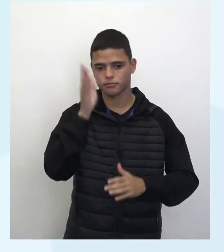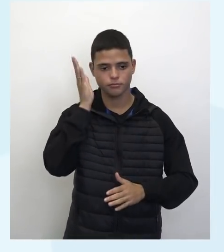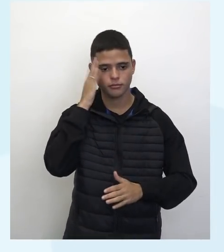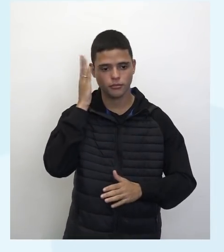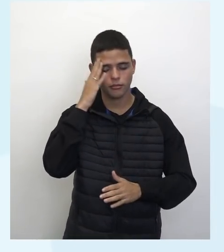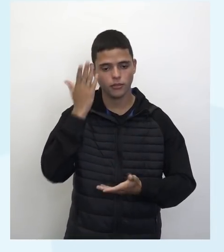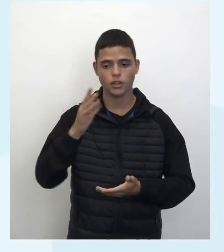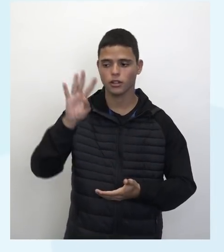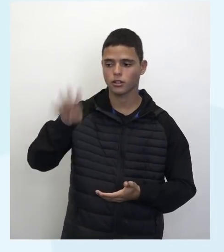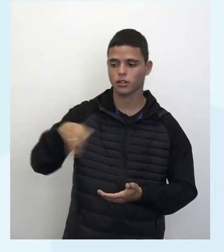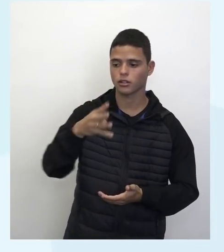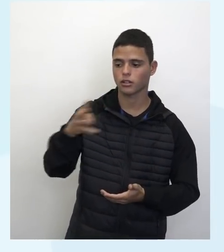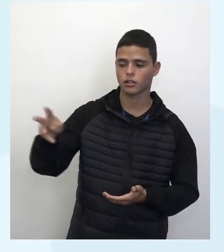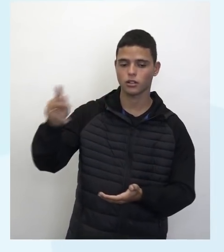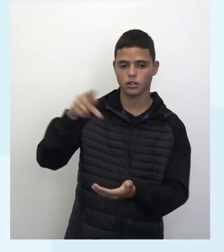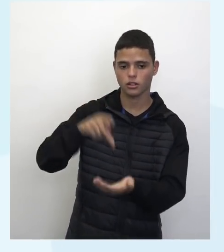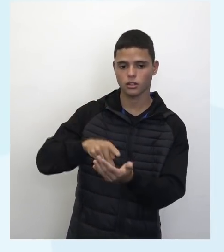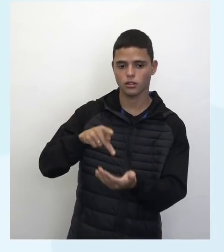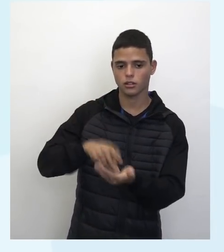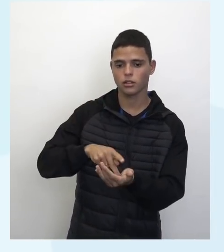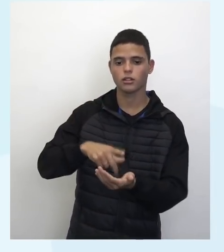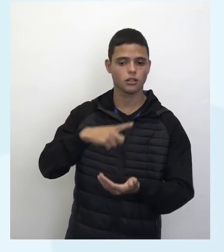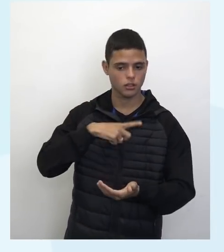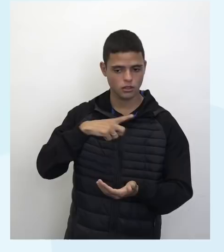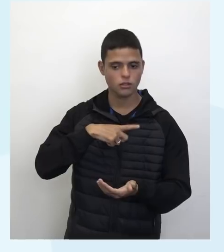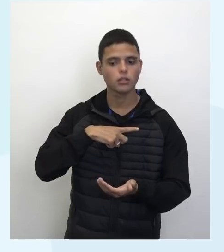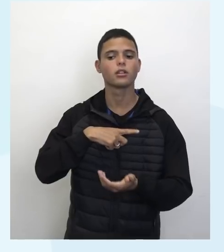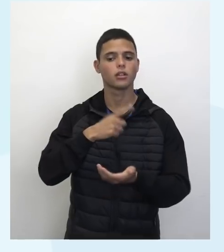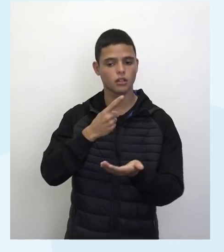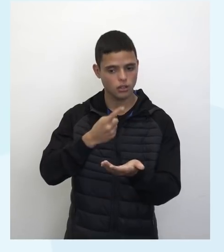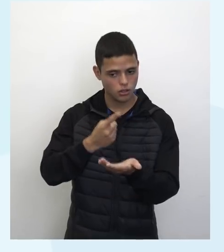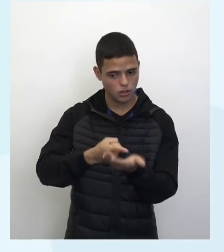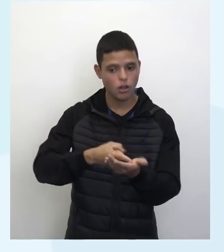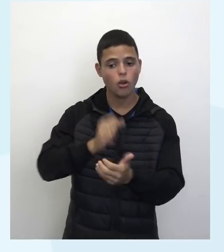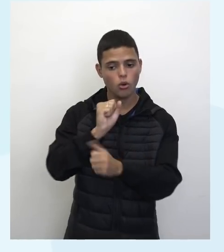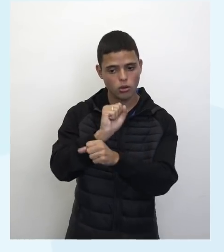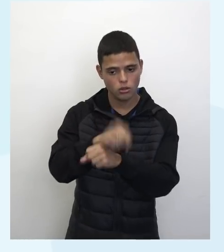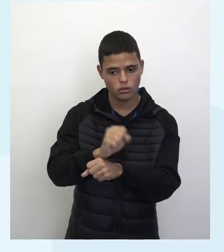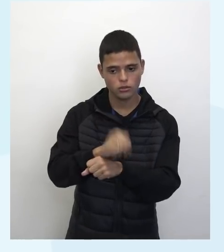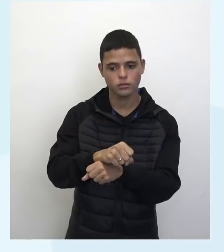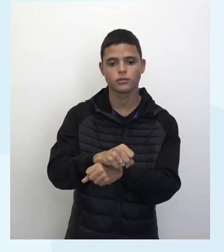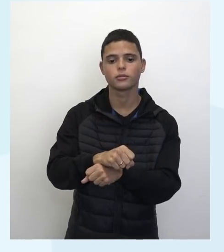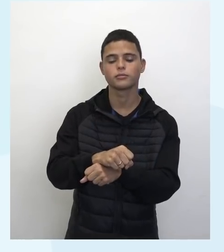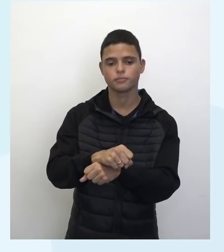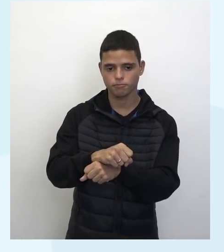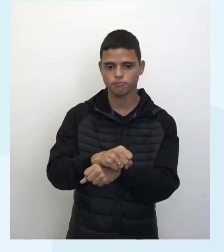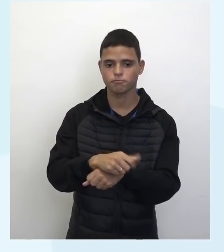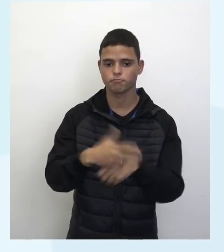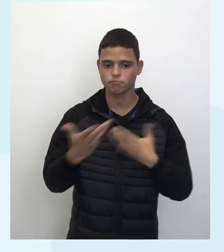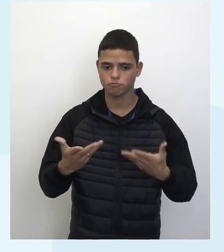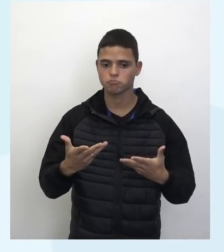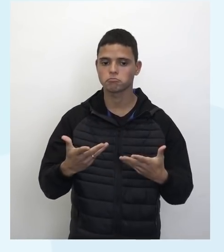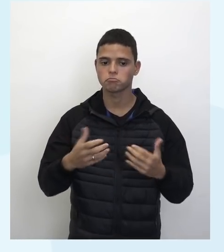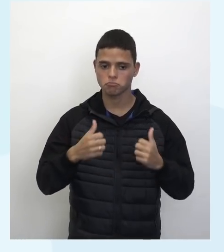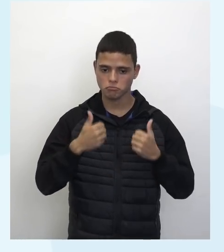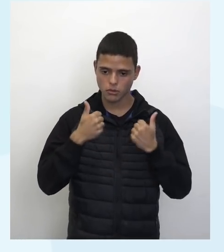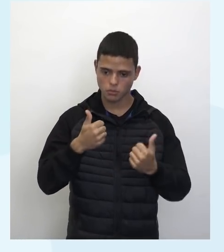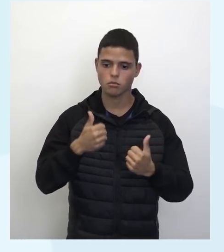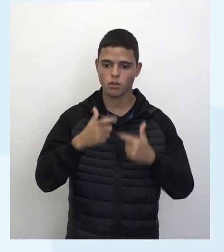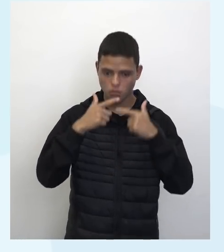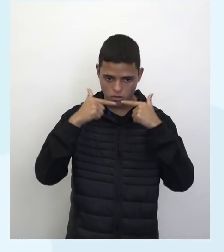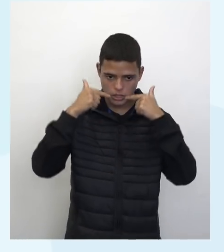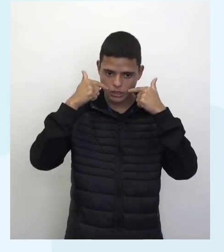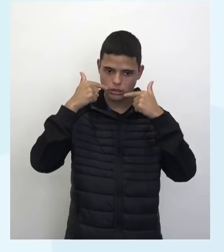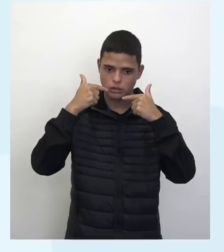vai comparar afirmações. Então, essa, a gente tem uma afirmação só. Ok? Então, ela é bem-humorada? Aqui